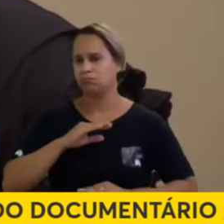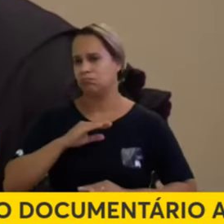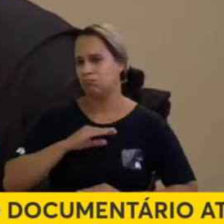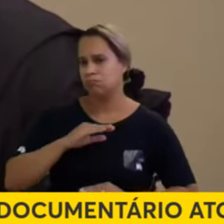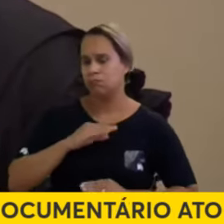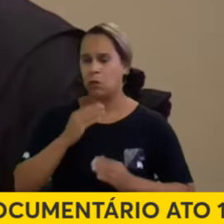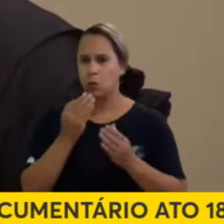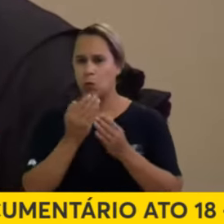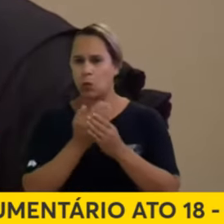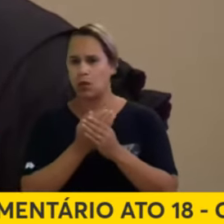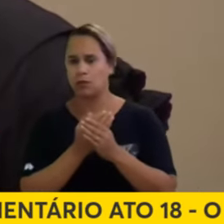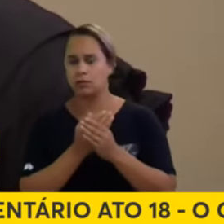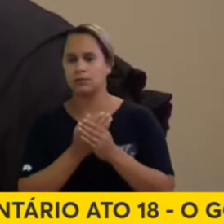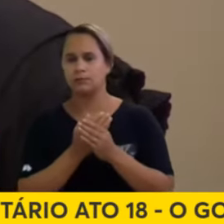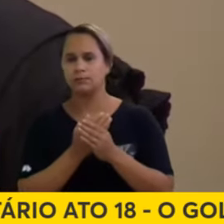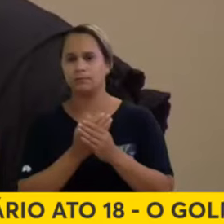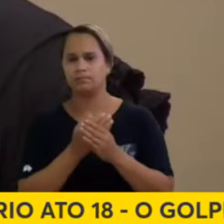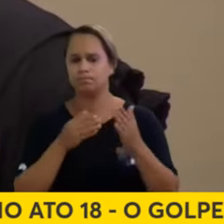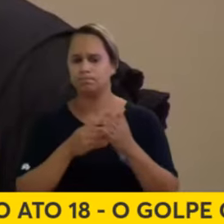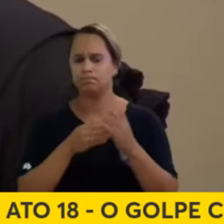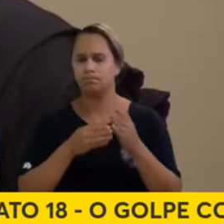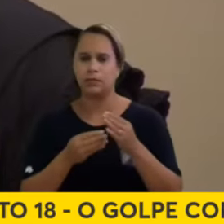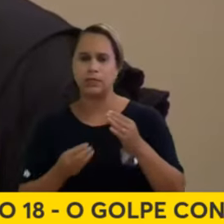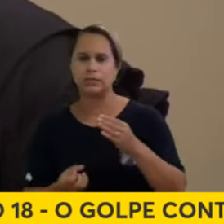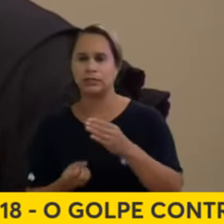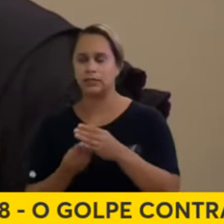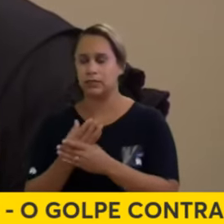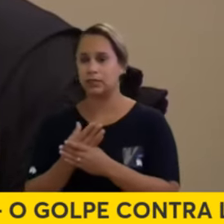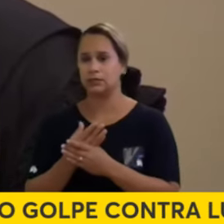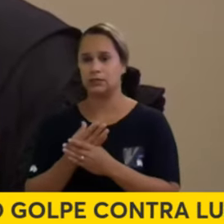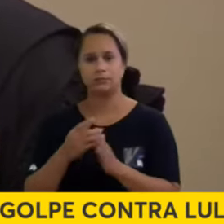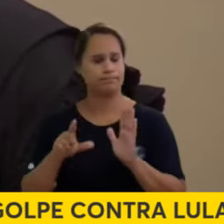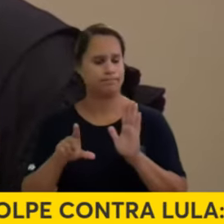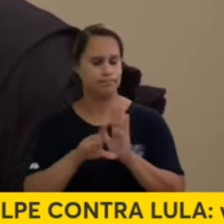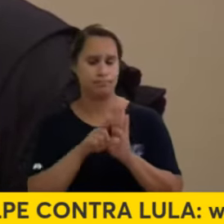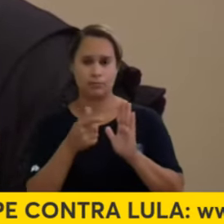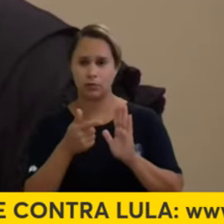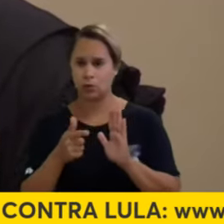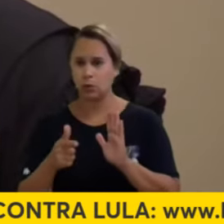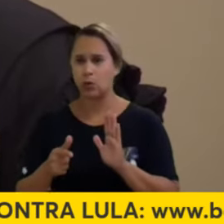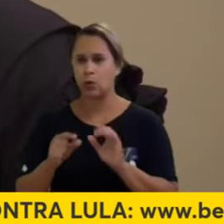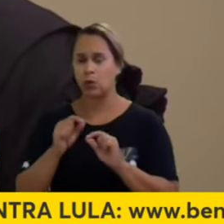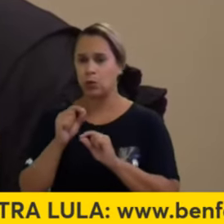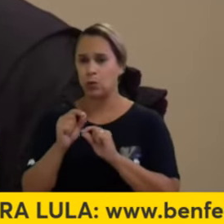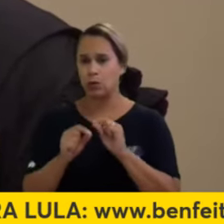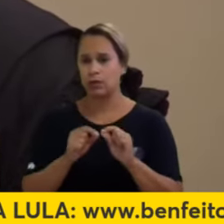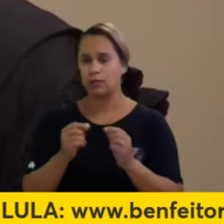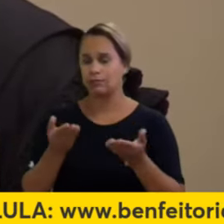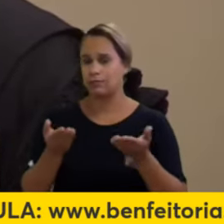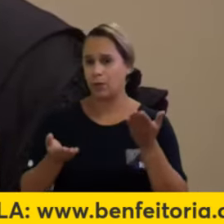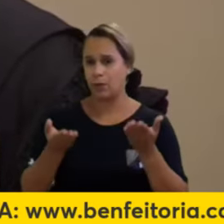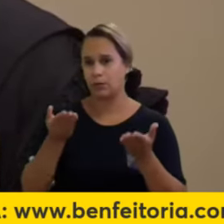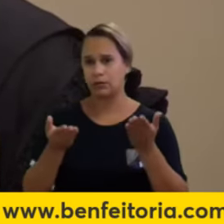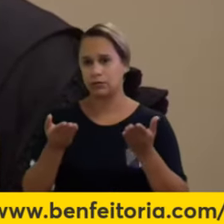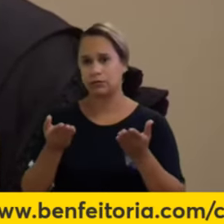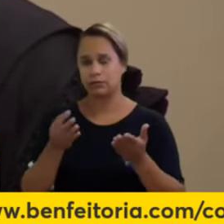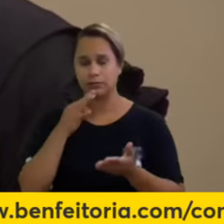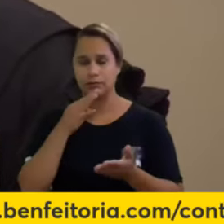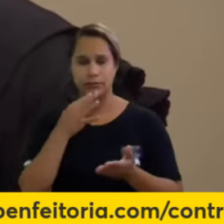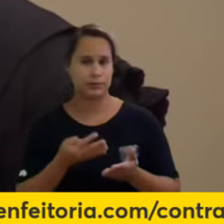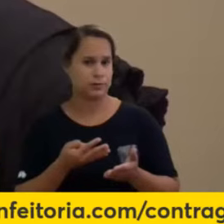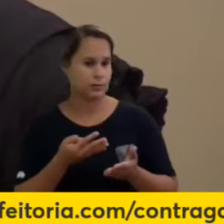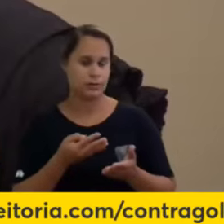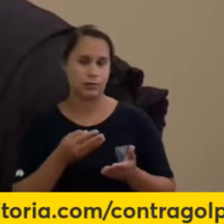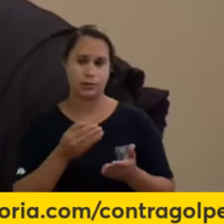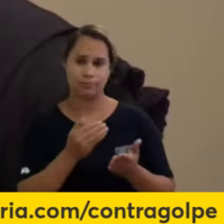a vedação de criação de inelegibilidade não prevista em lei aplicando-se o princípio da proporcionalidade não há como se reconhecer o excesso